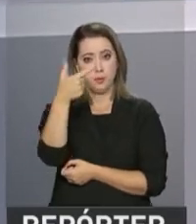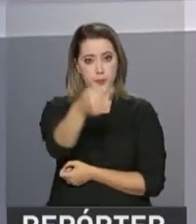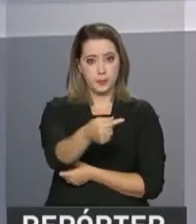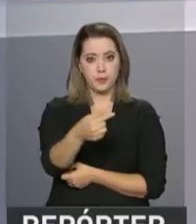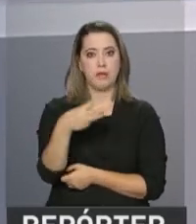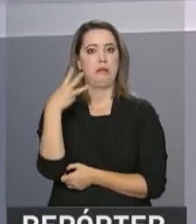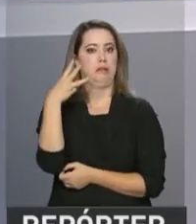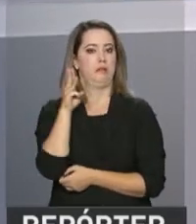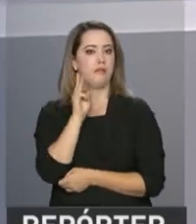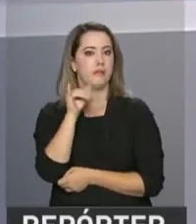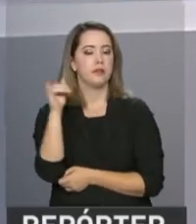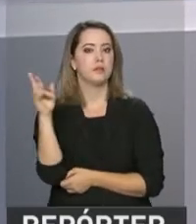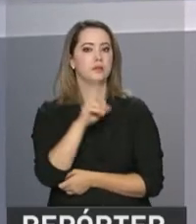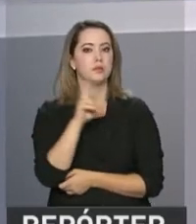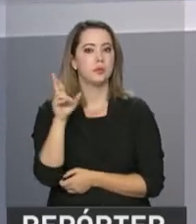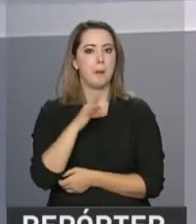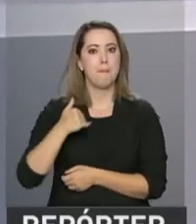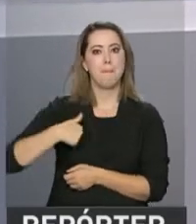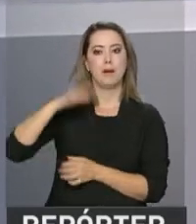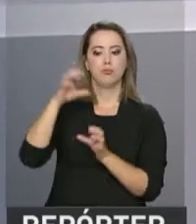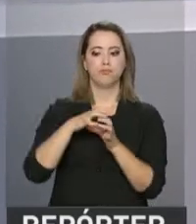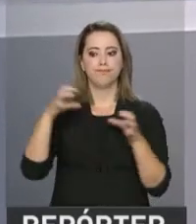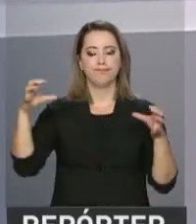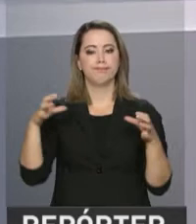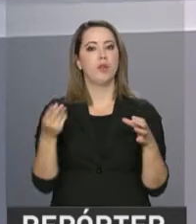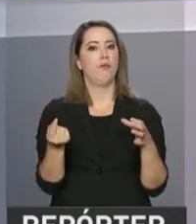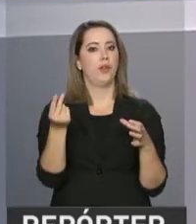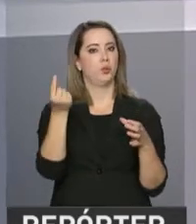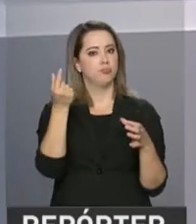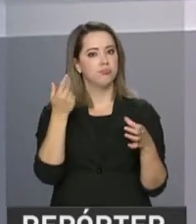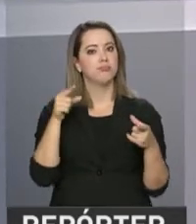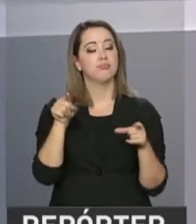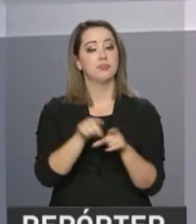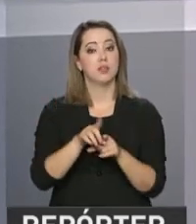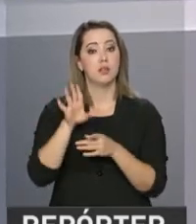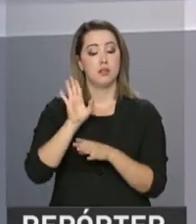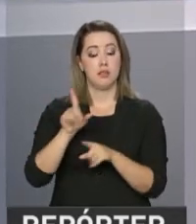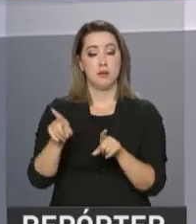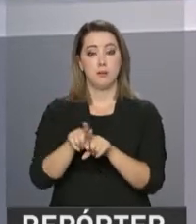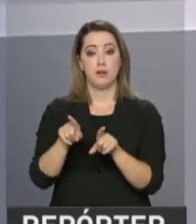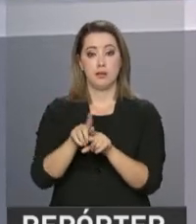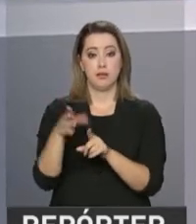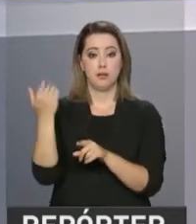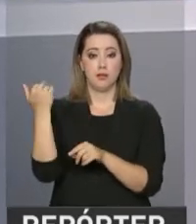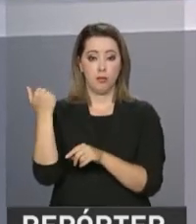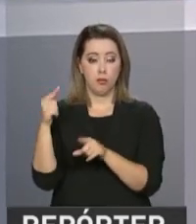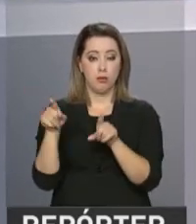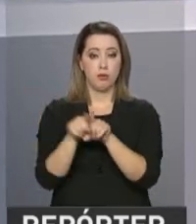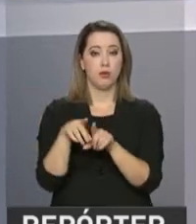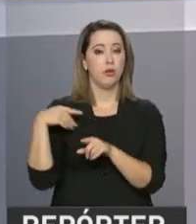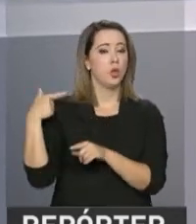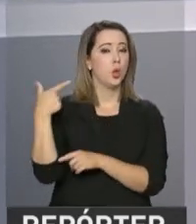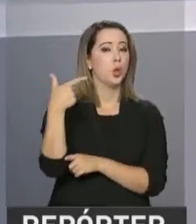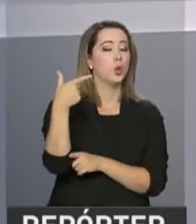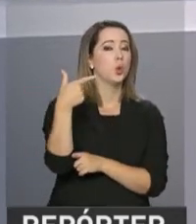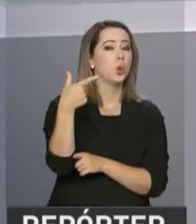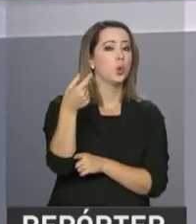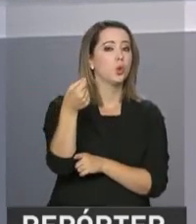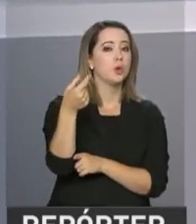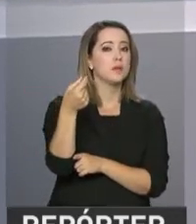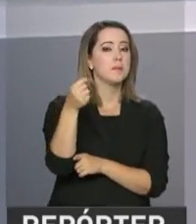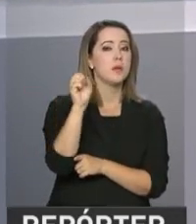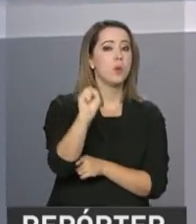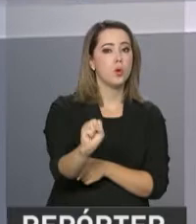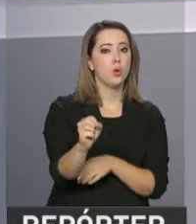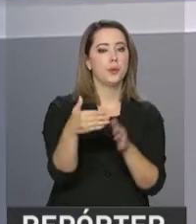3 bilhões de reais um dos maiores já liberado pela receita contempla também restituições do exercício de 2008